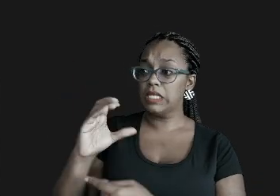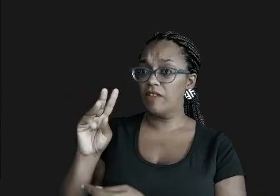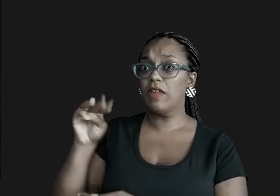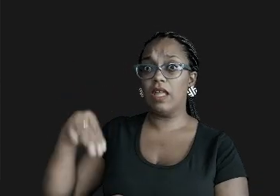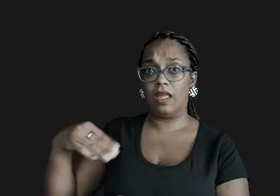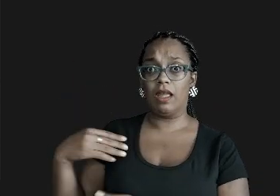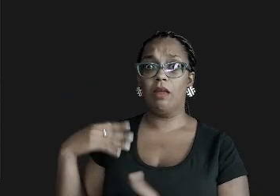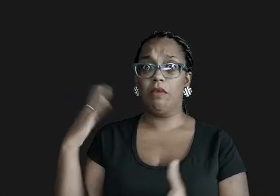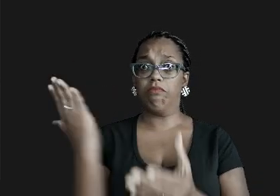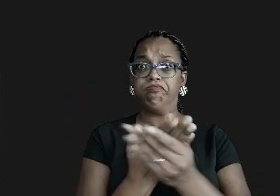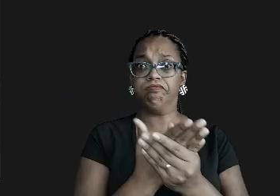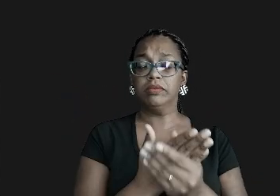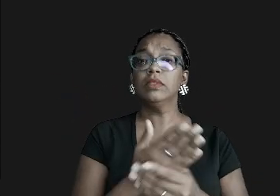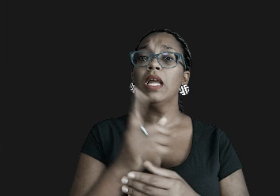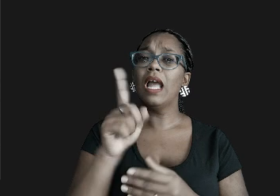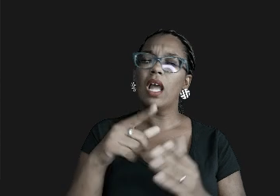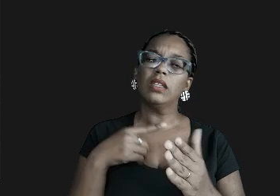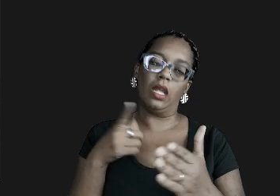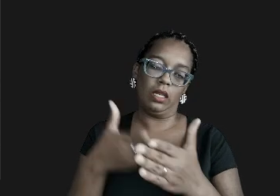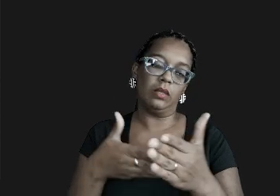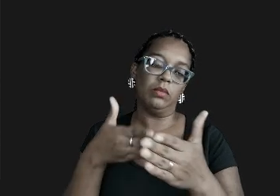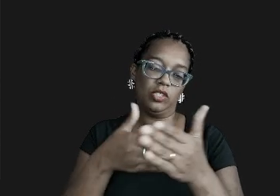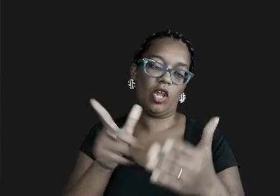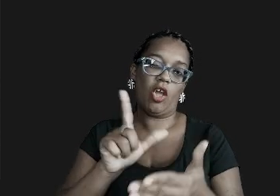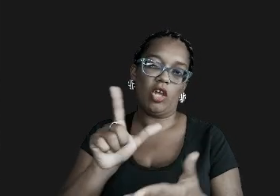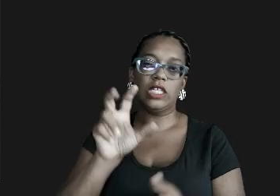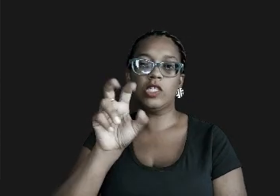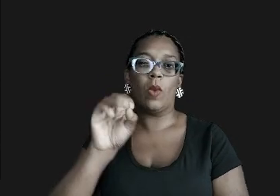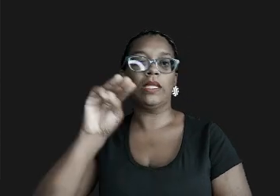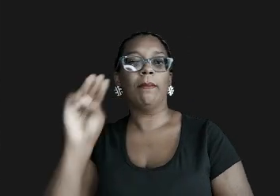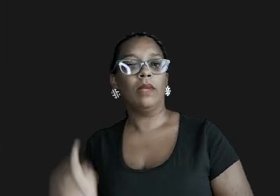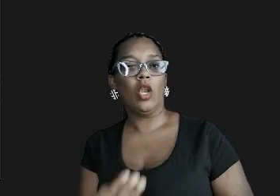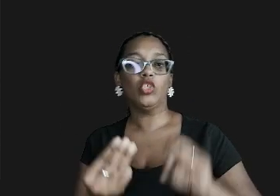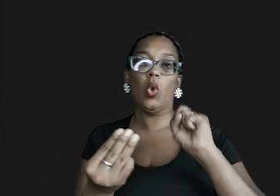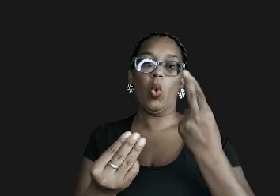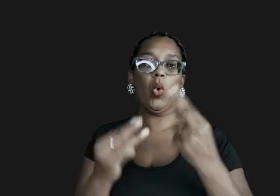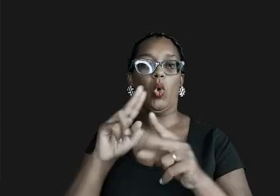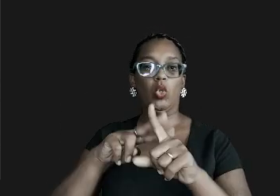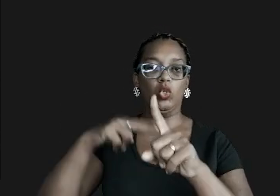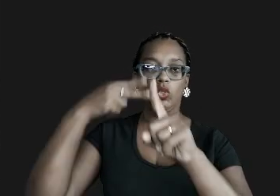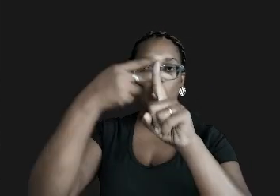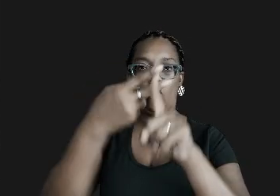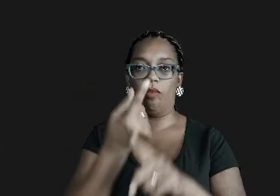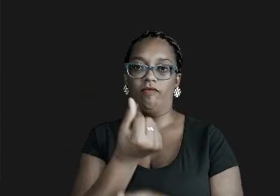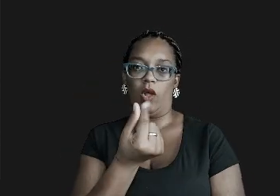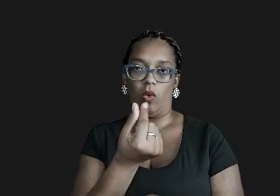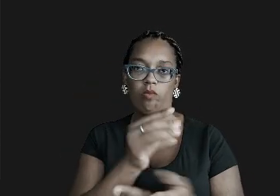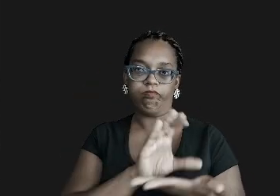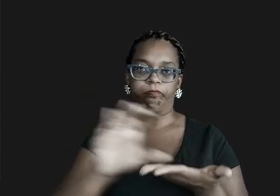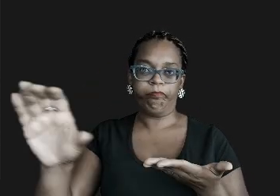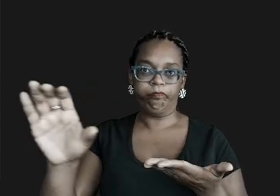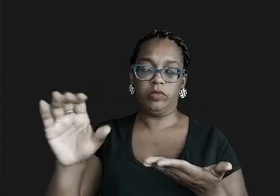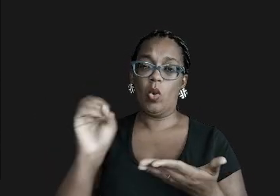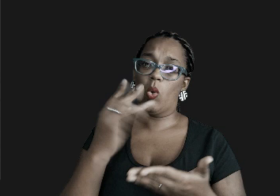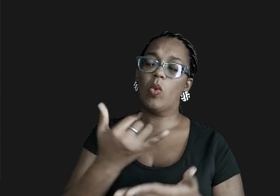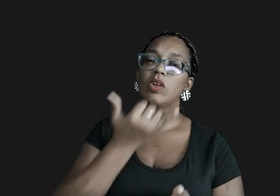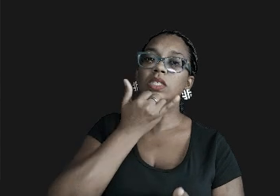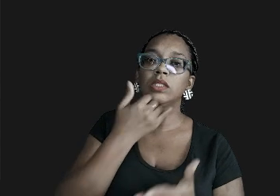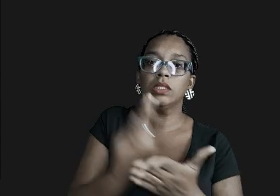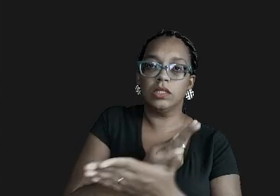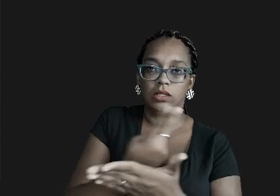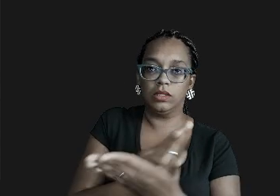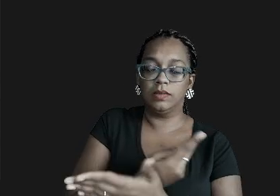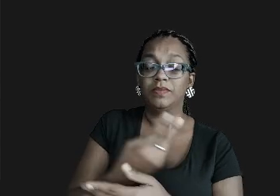cvm basicamente prevendo alguns limites 50 milhões ou o dobro do valor da operação ou da operação irregular